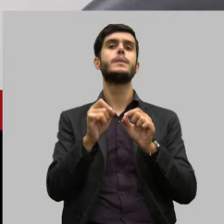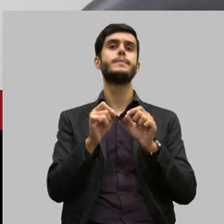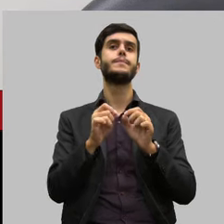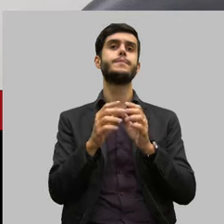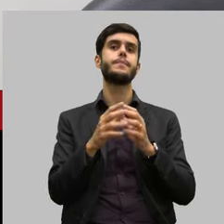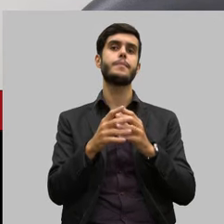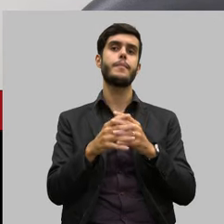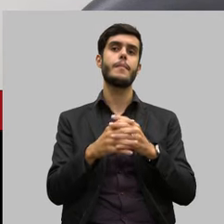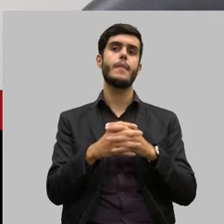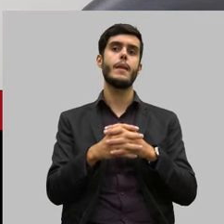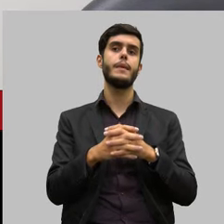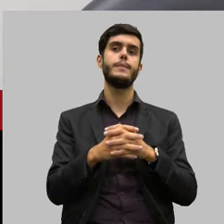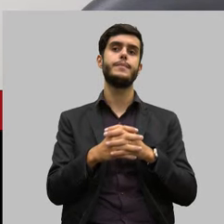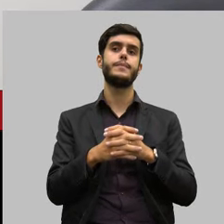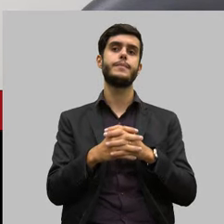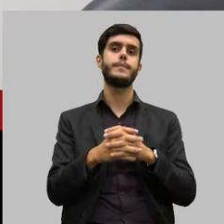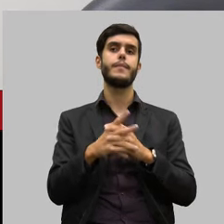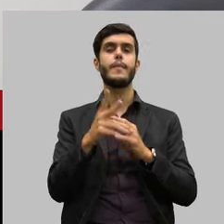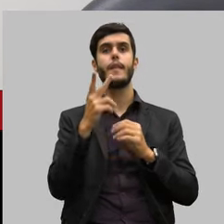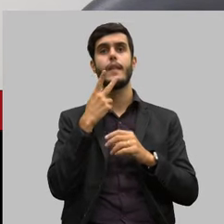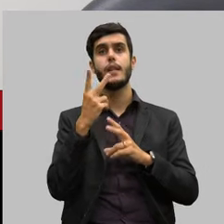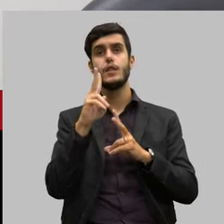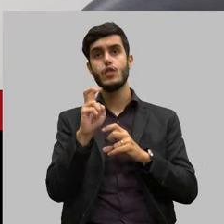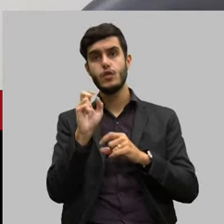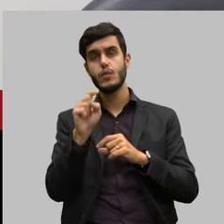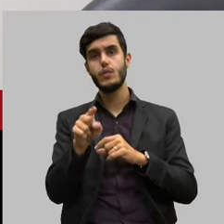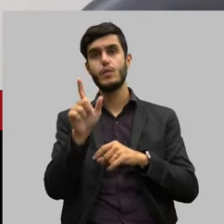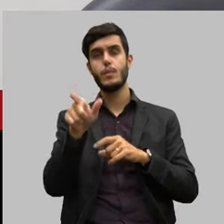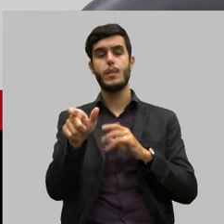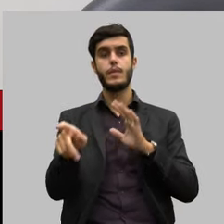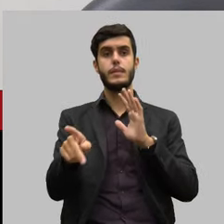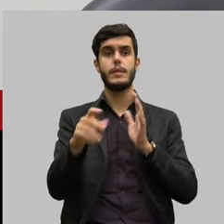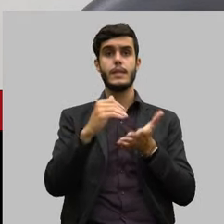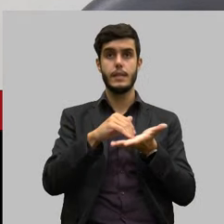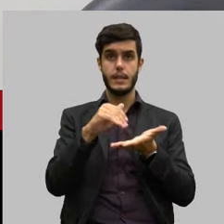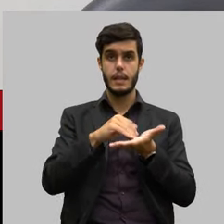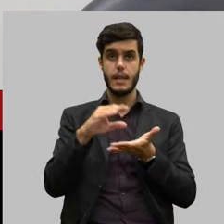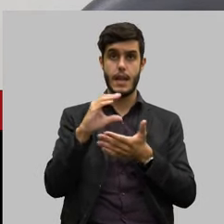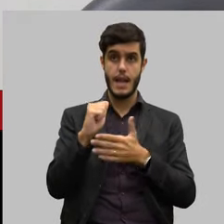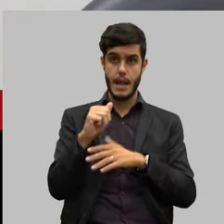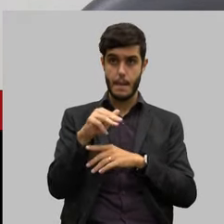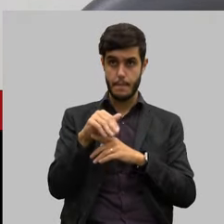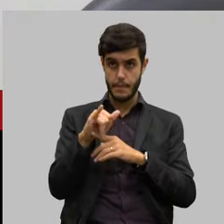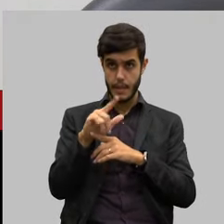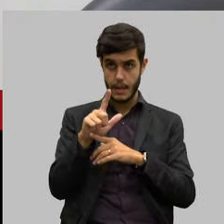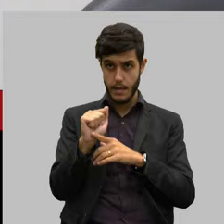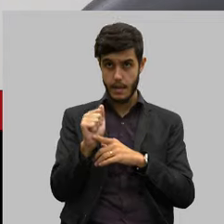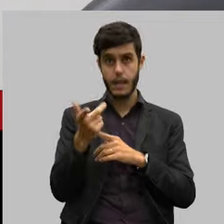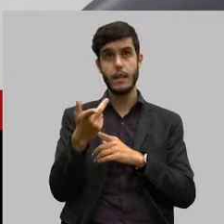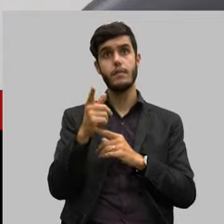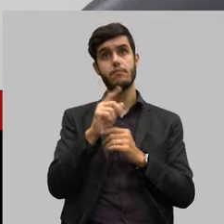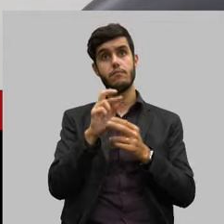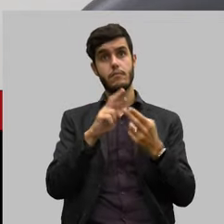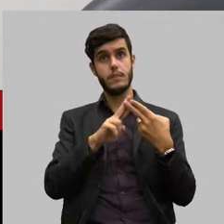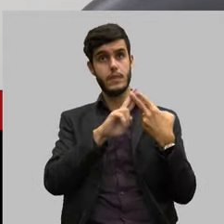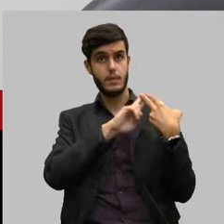fazer menção a fala da secretária Camila que foi muito